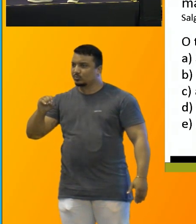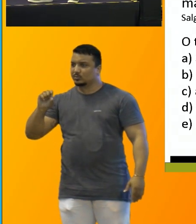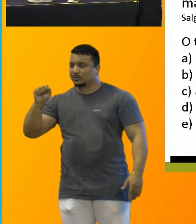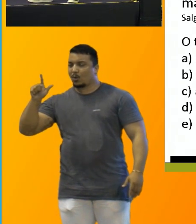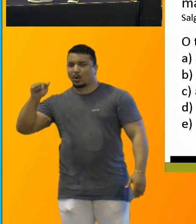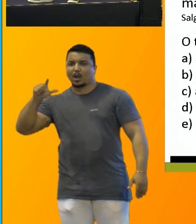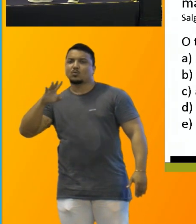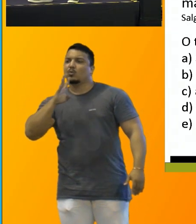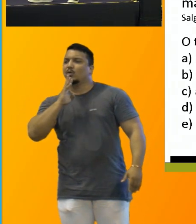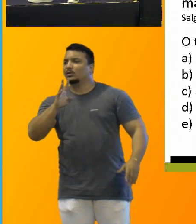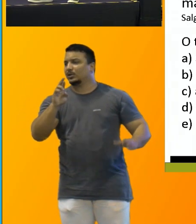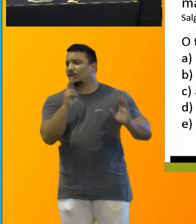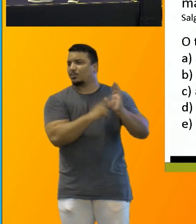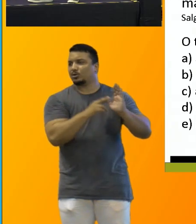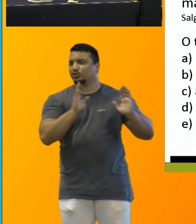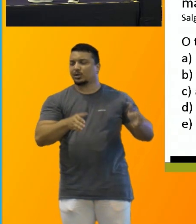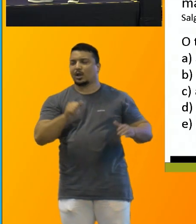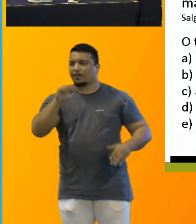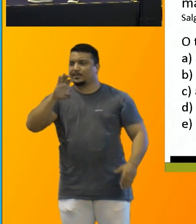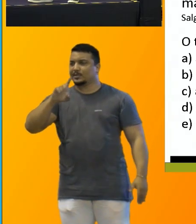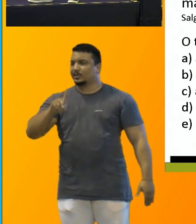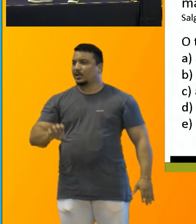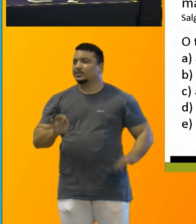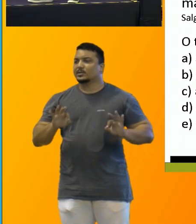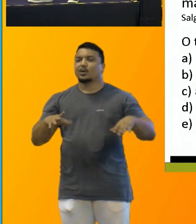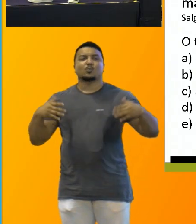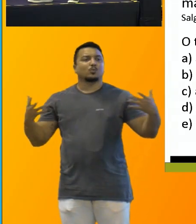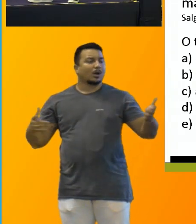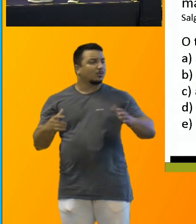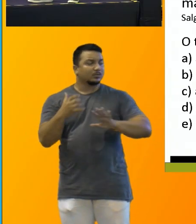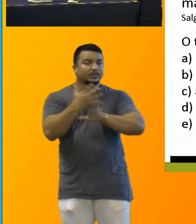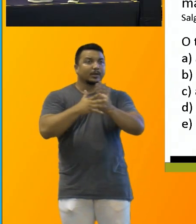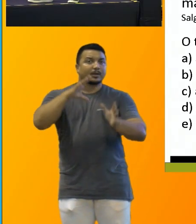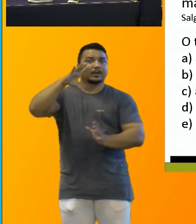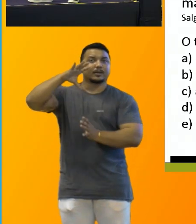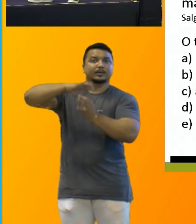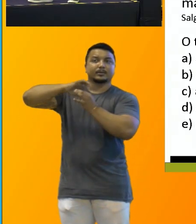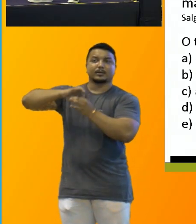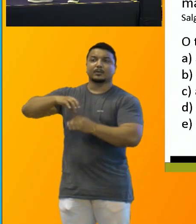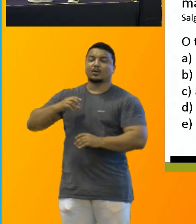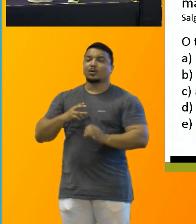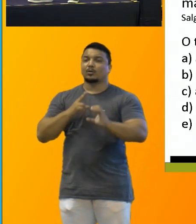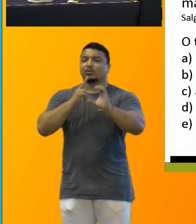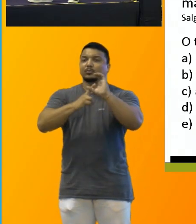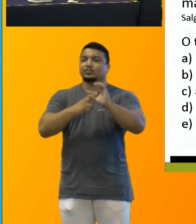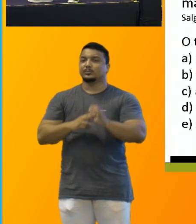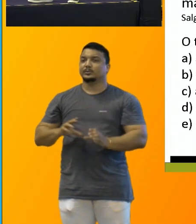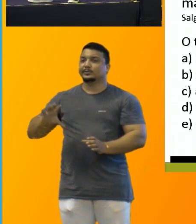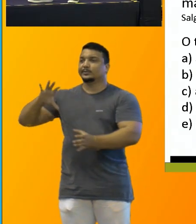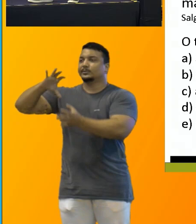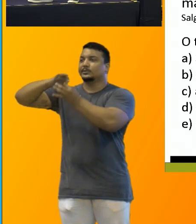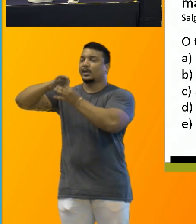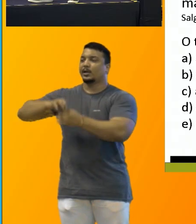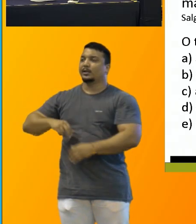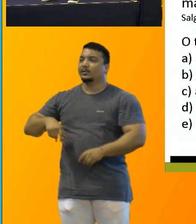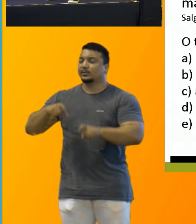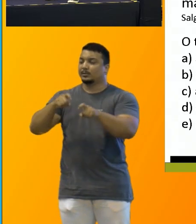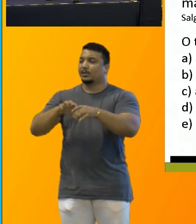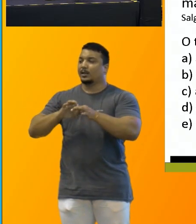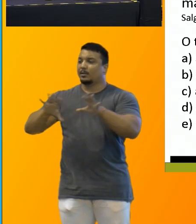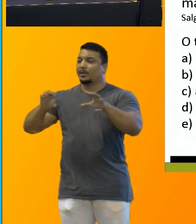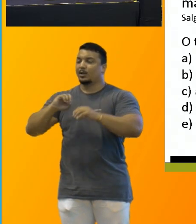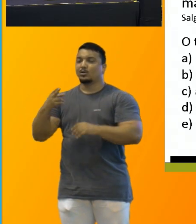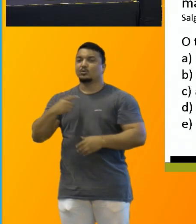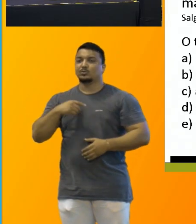questão. O texto acima pode ser vinculado ao integralismo, ao comunismo, ao anarcossindicalismo, ao liberalismo